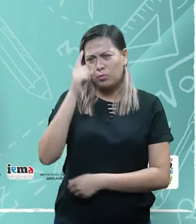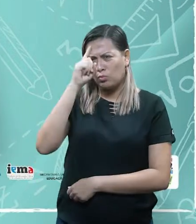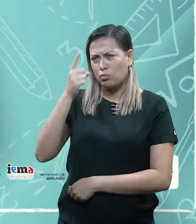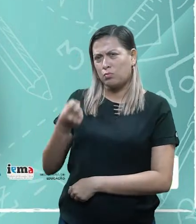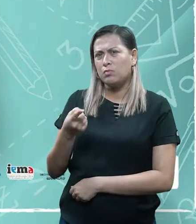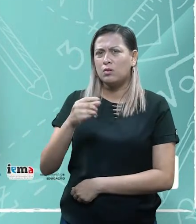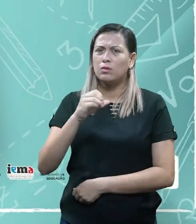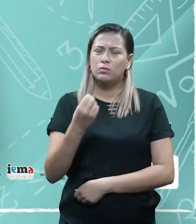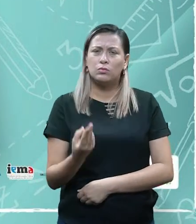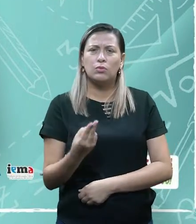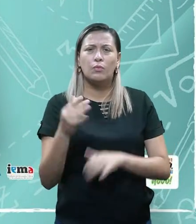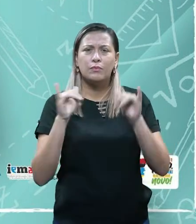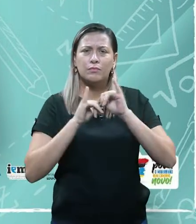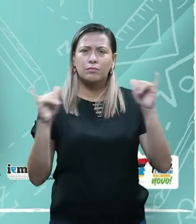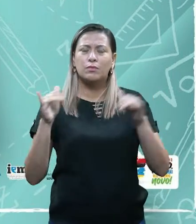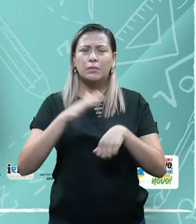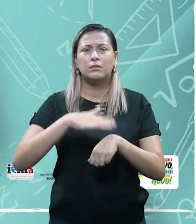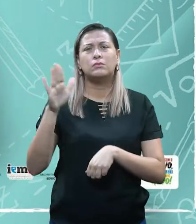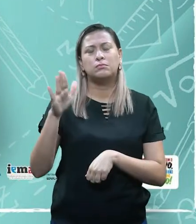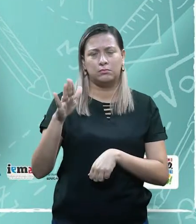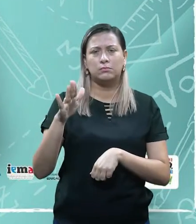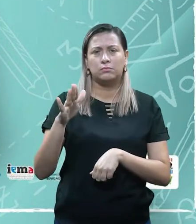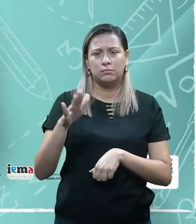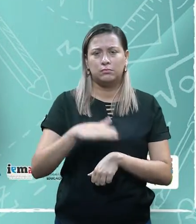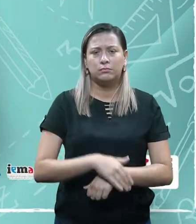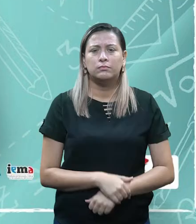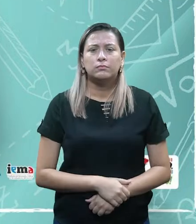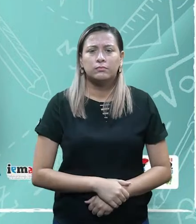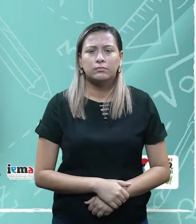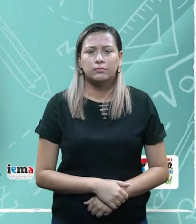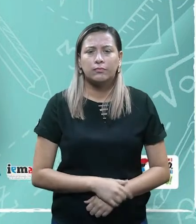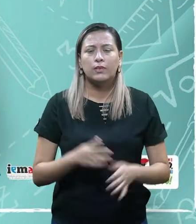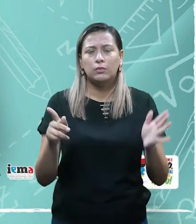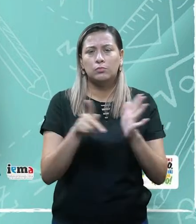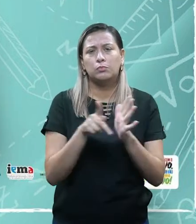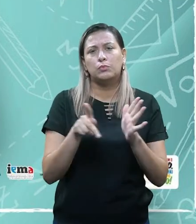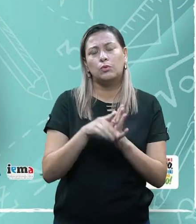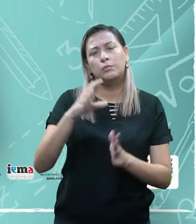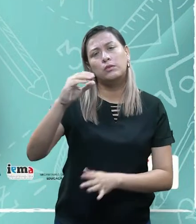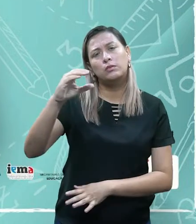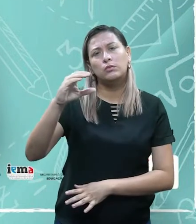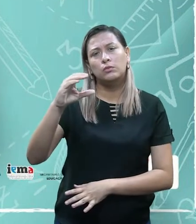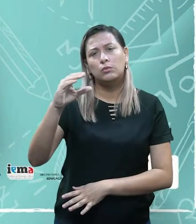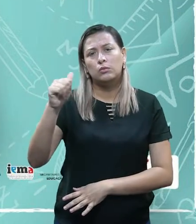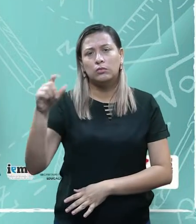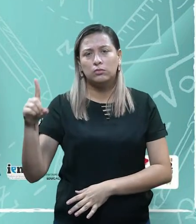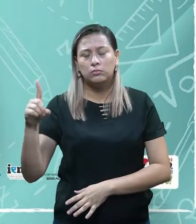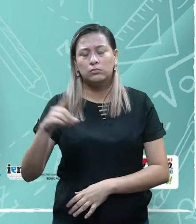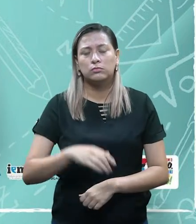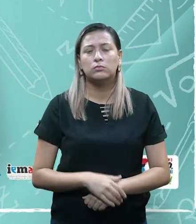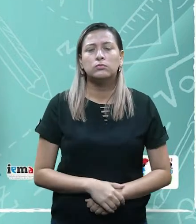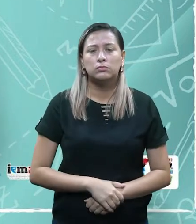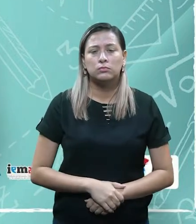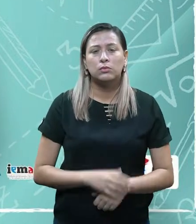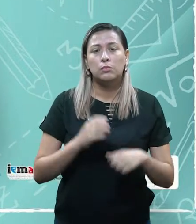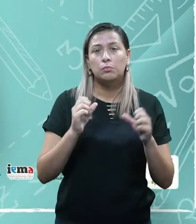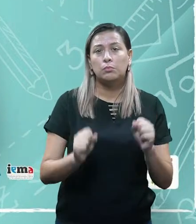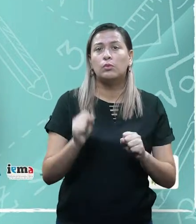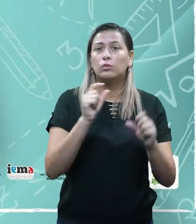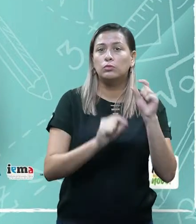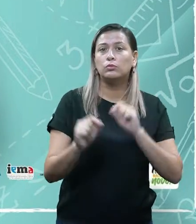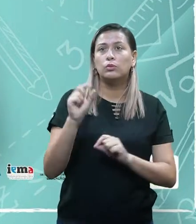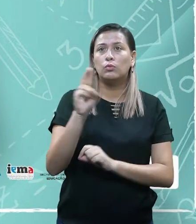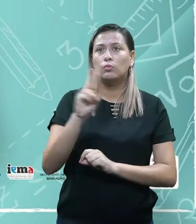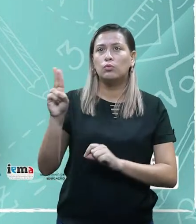quer buscar mais informações sobre partes do CAD, né? Dos elementos do CAD, você pode colocar o nome